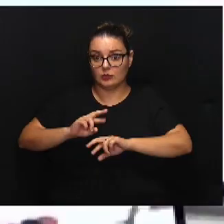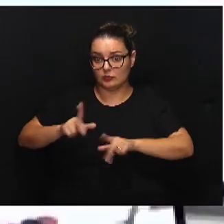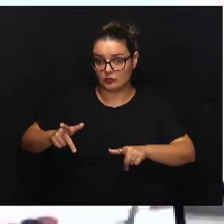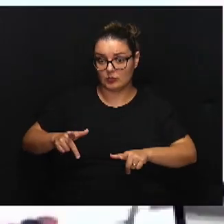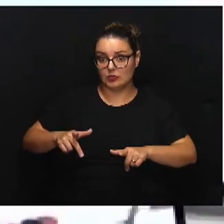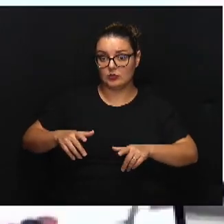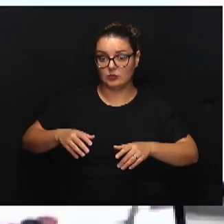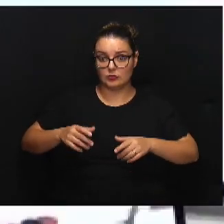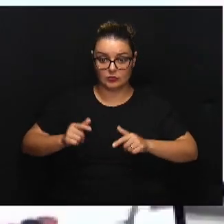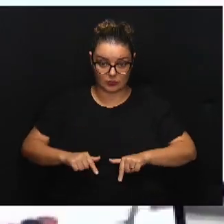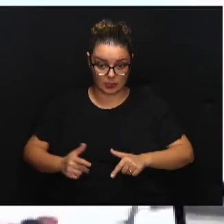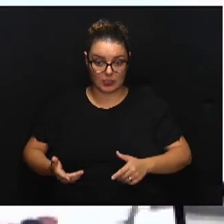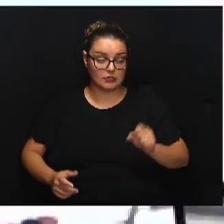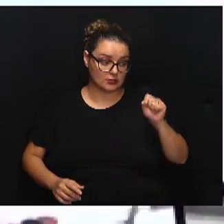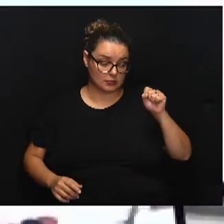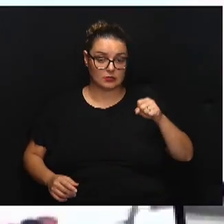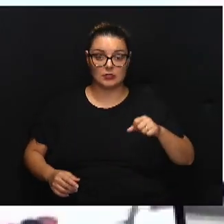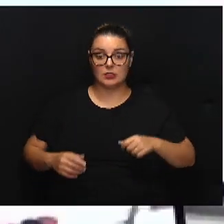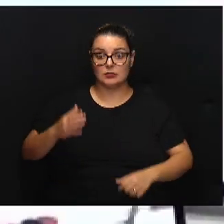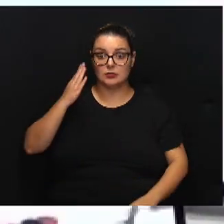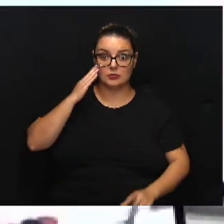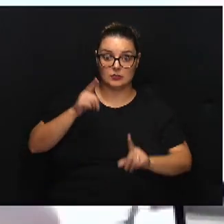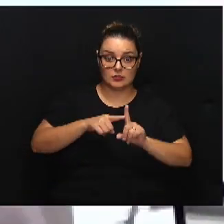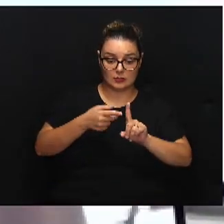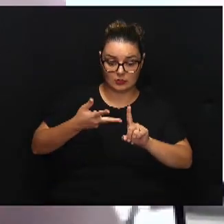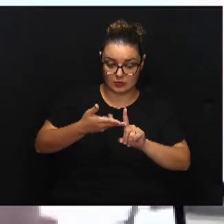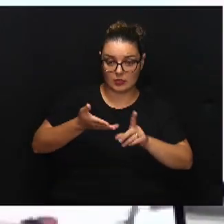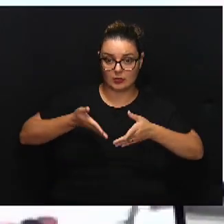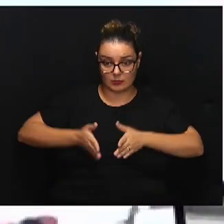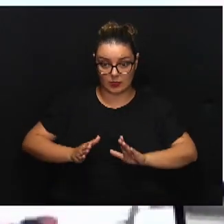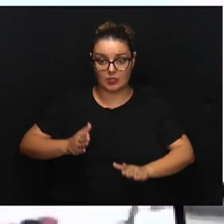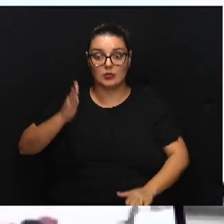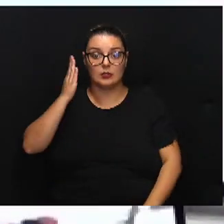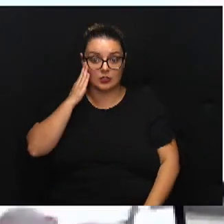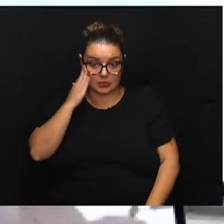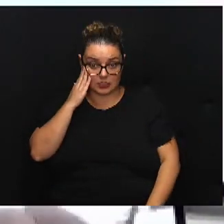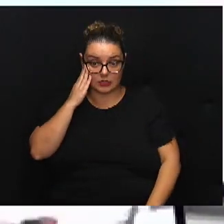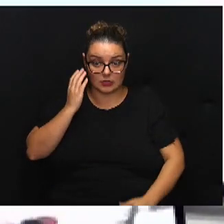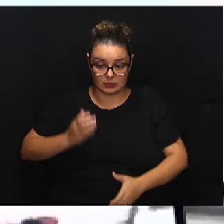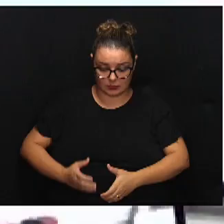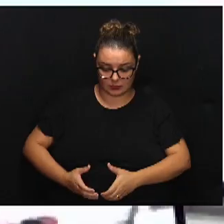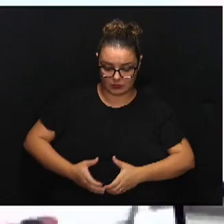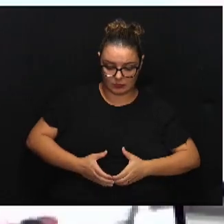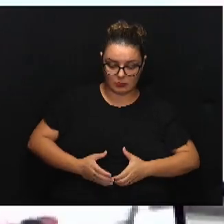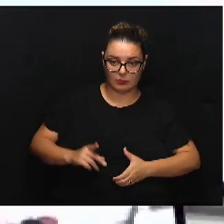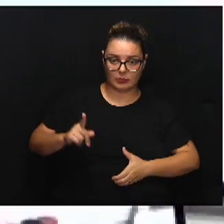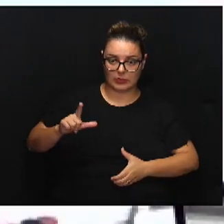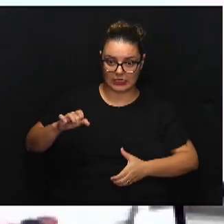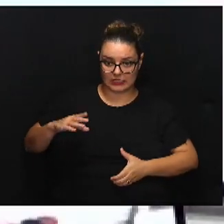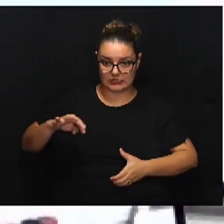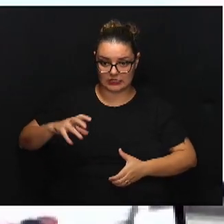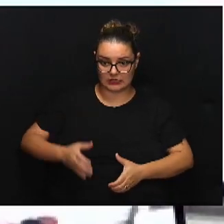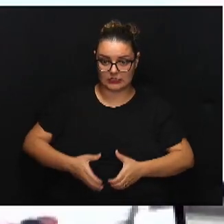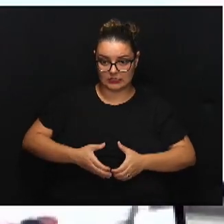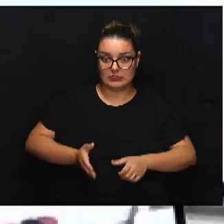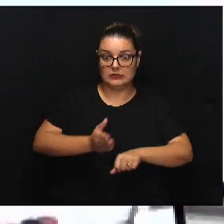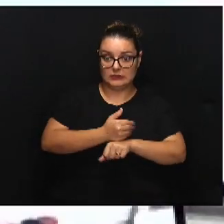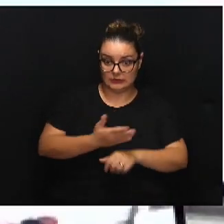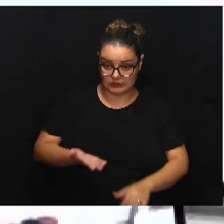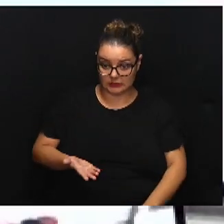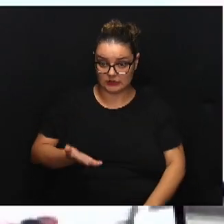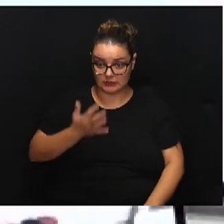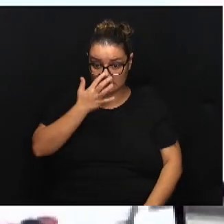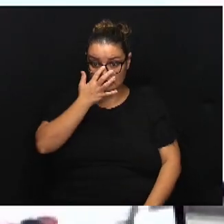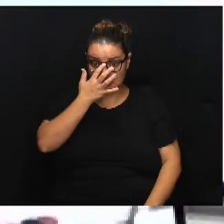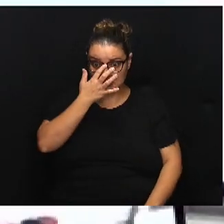sei que é um parto ou uma cesárea de alguém que eu sei que tem a placenta prévia, quer dizer,